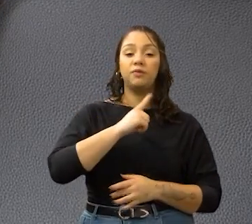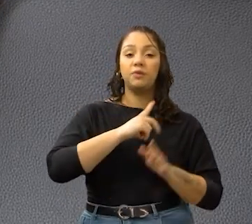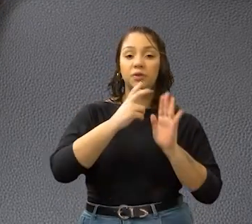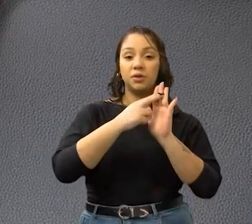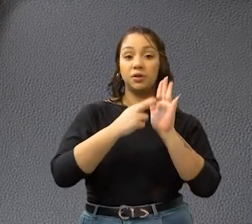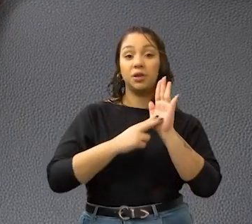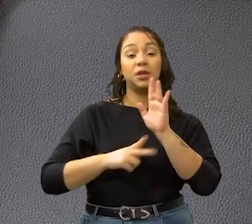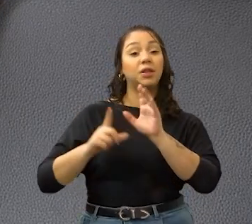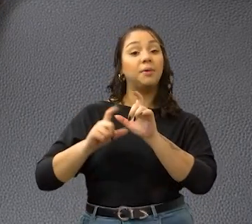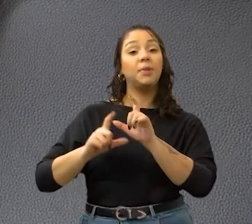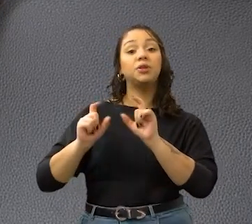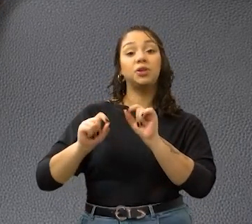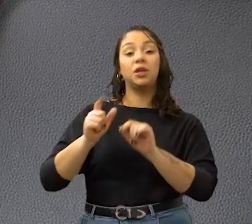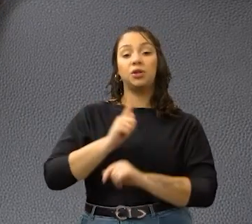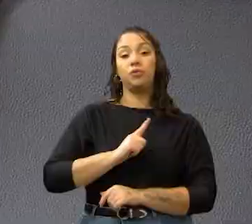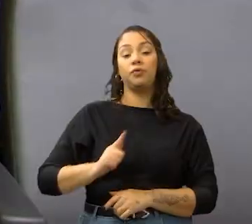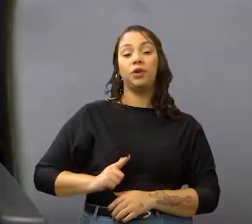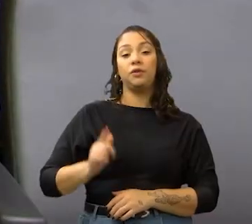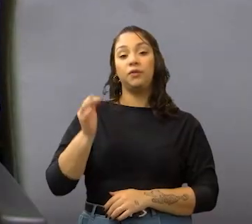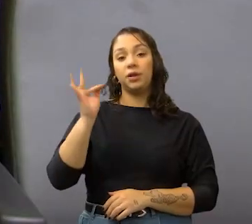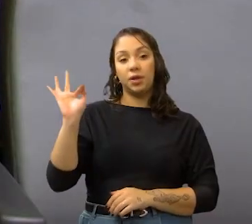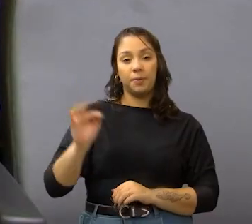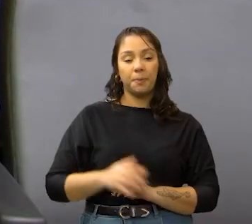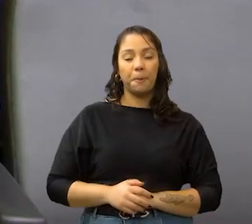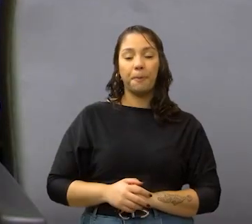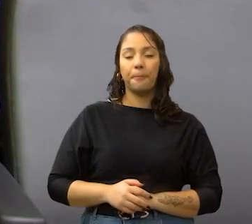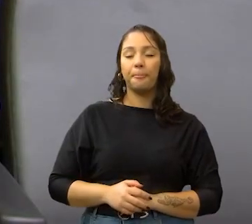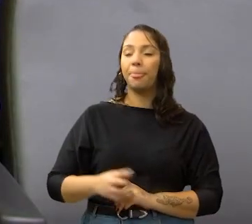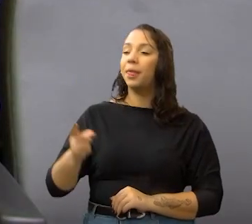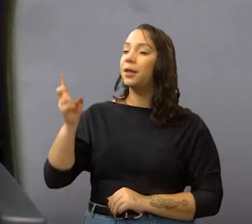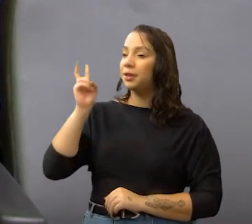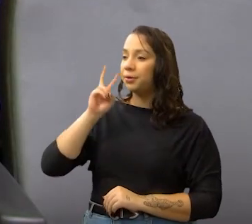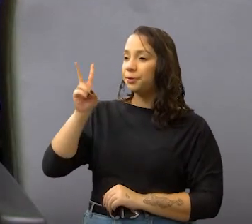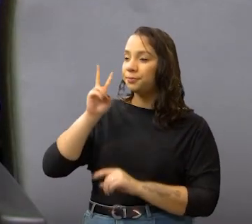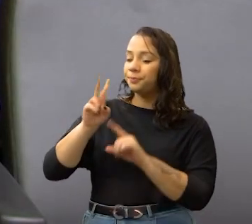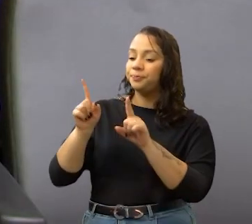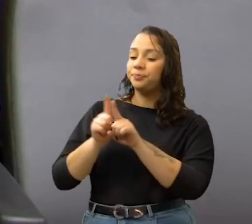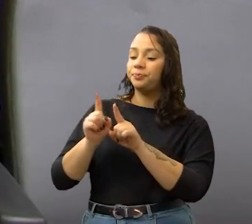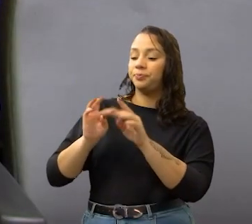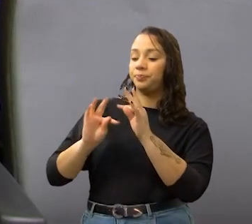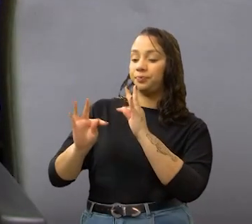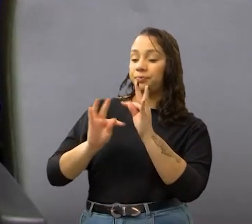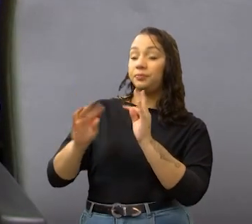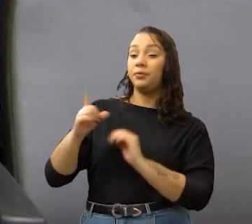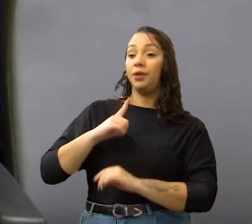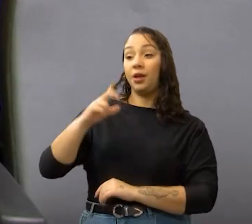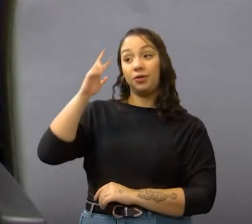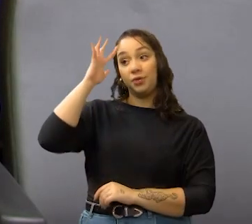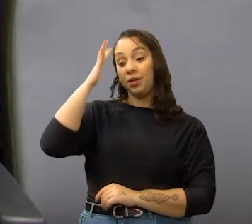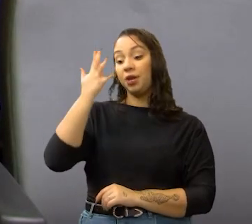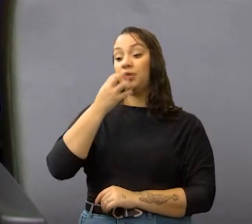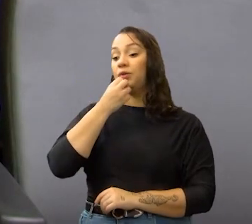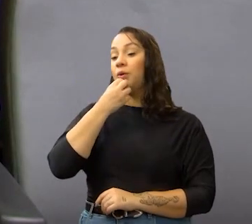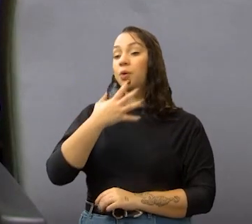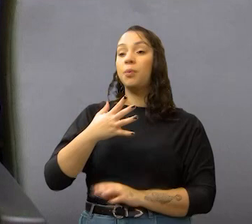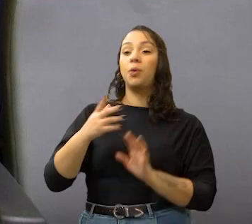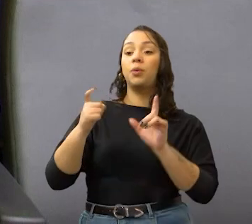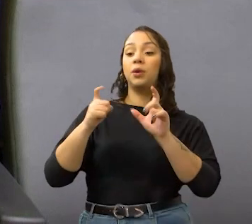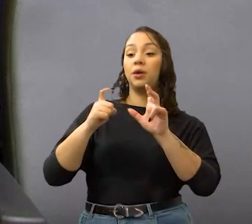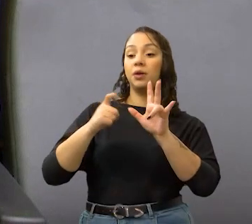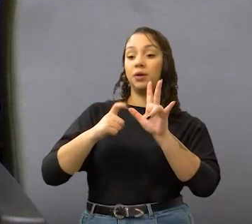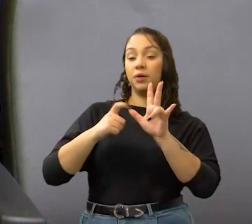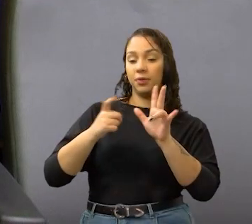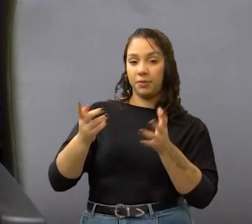que depende aí do governo federal. Lembrando que, de acordo com estudos, né, tratamentos que podem ter bons resultados com a